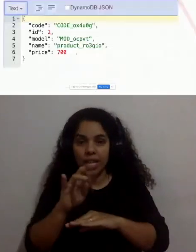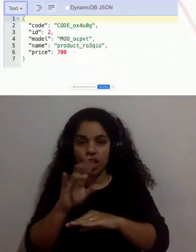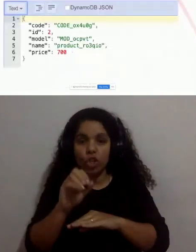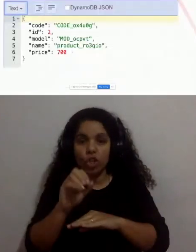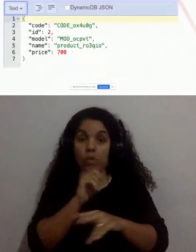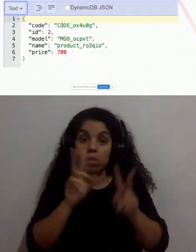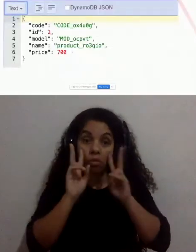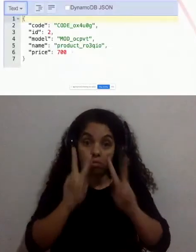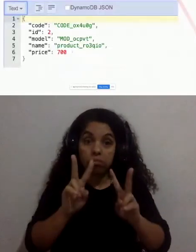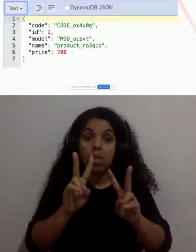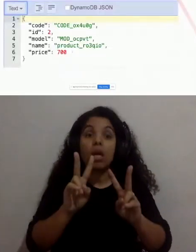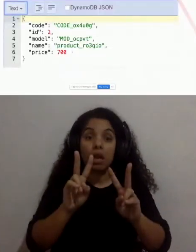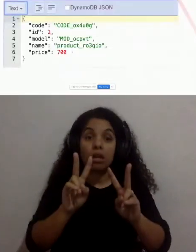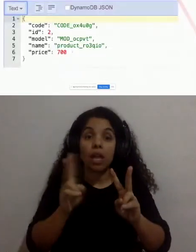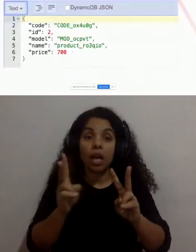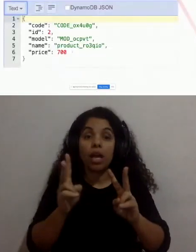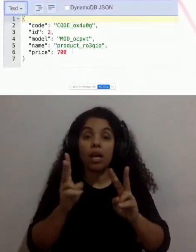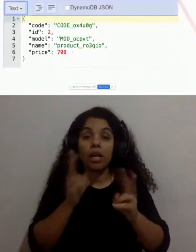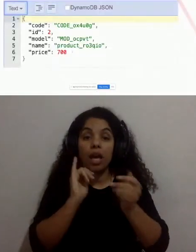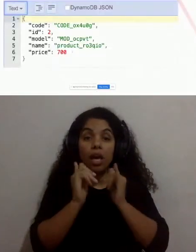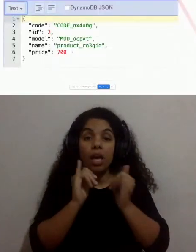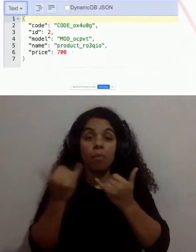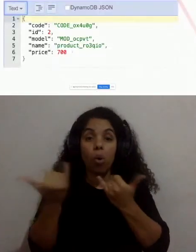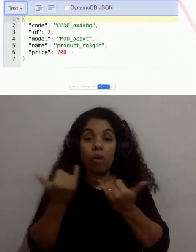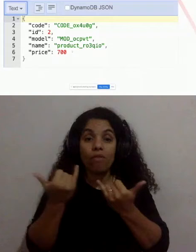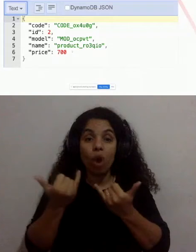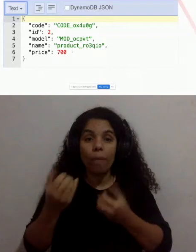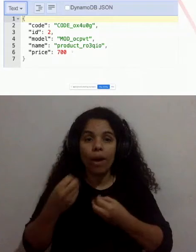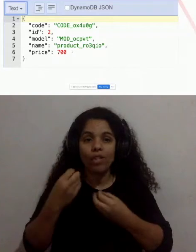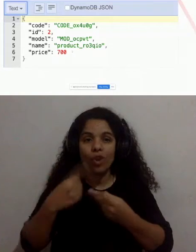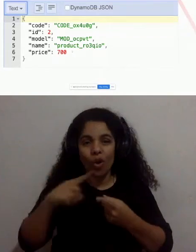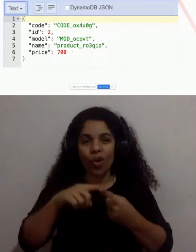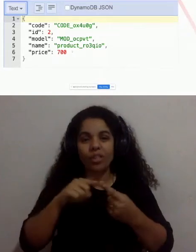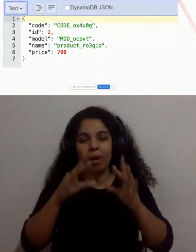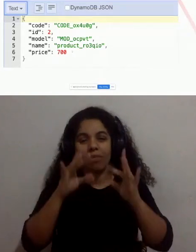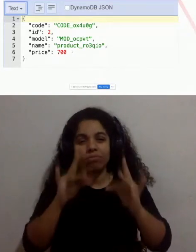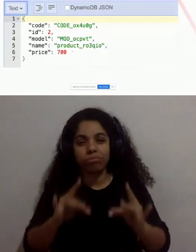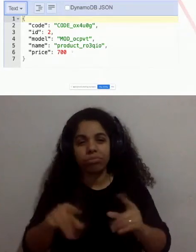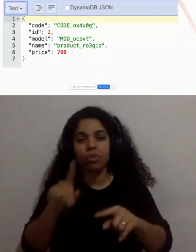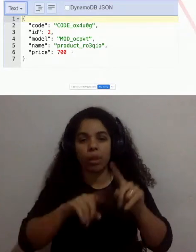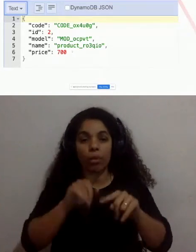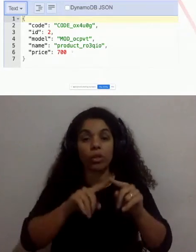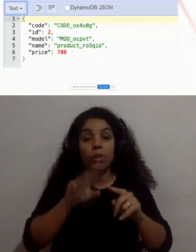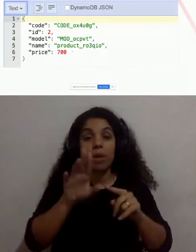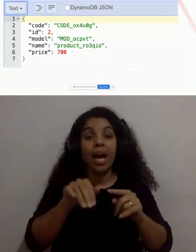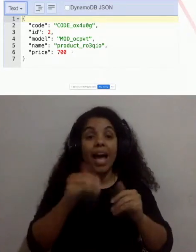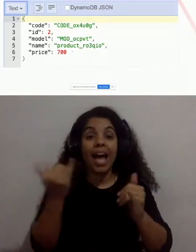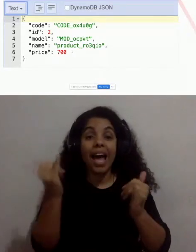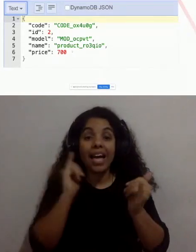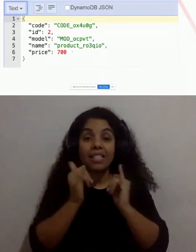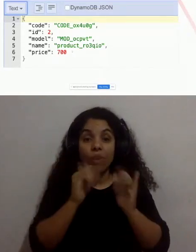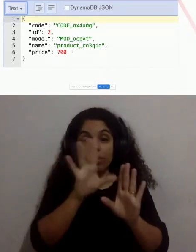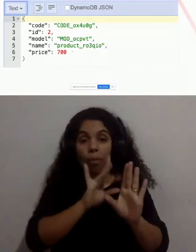ver informações mais detalhadas sobre esse produto. Você pode pegar essa informação, jogar